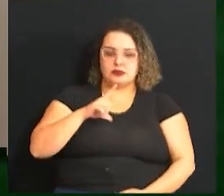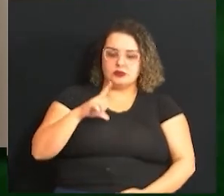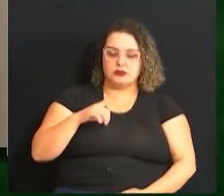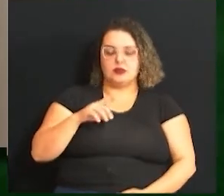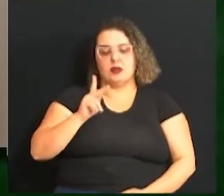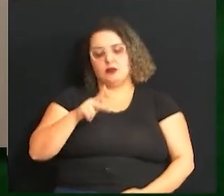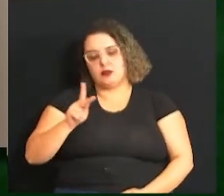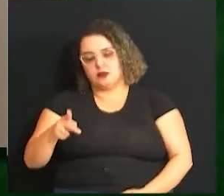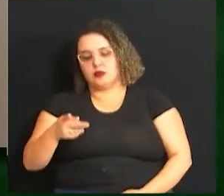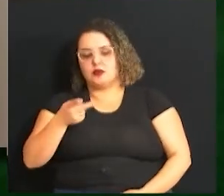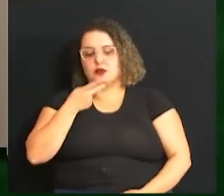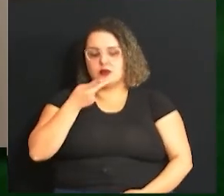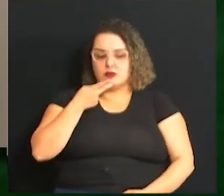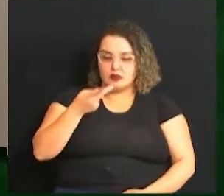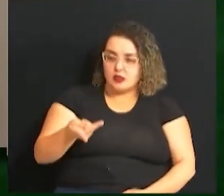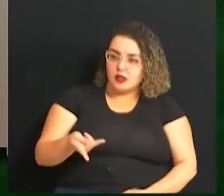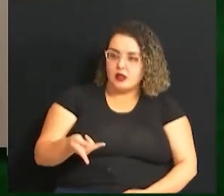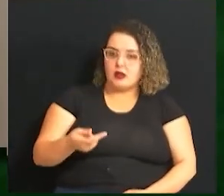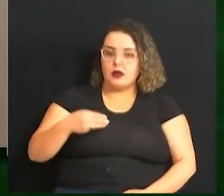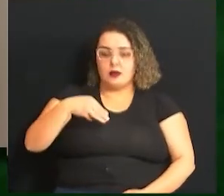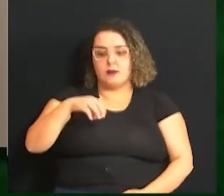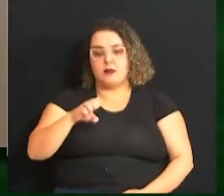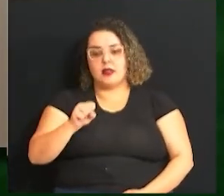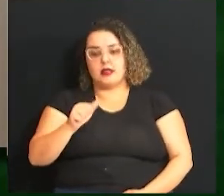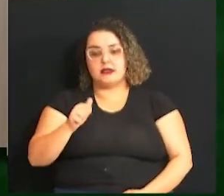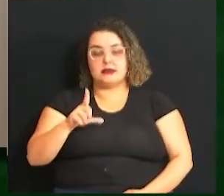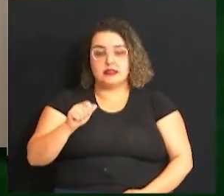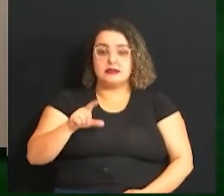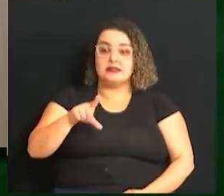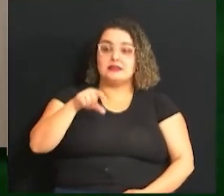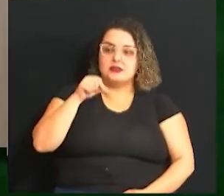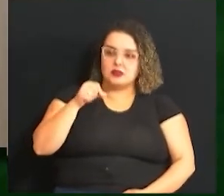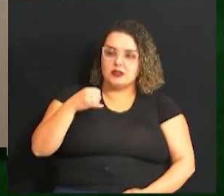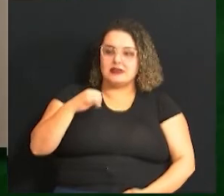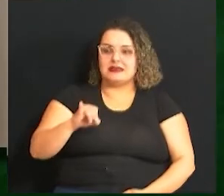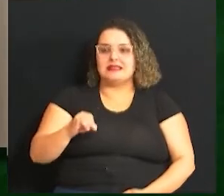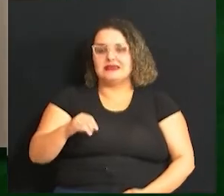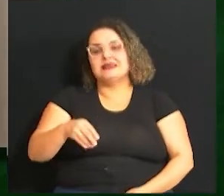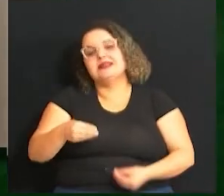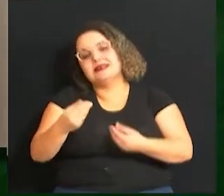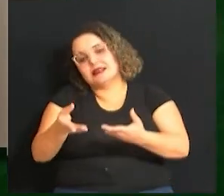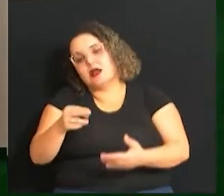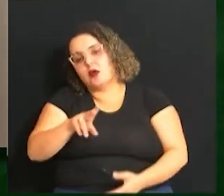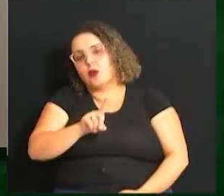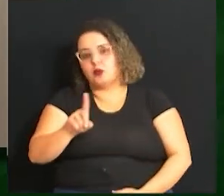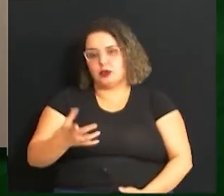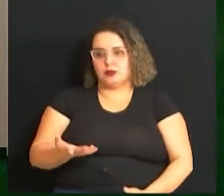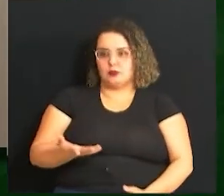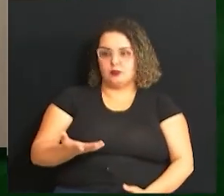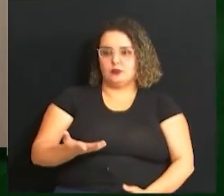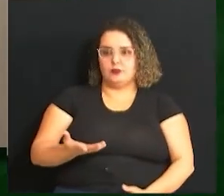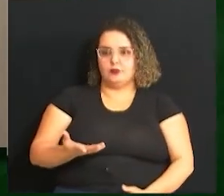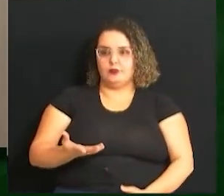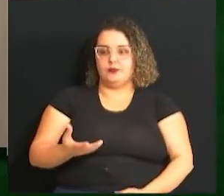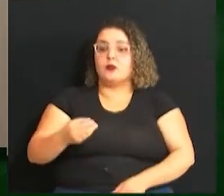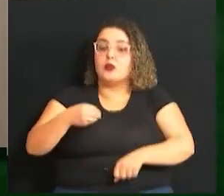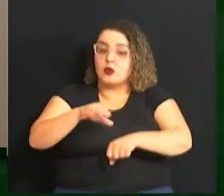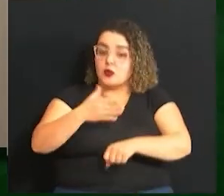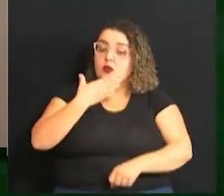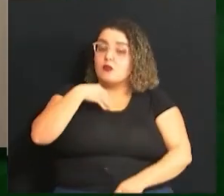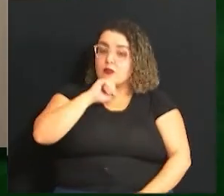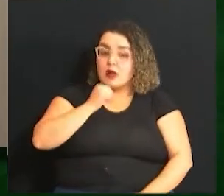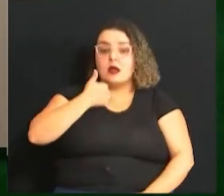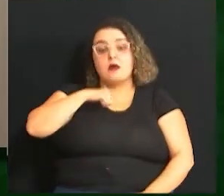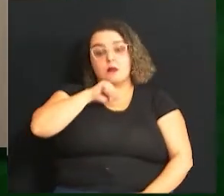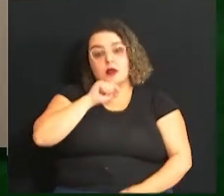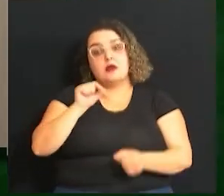Tem alguns educadores que falam, mesada você escolhe se vai dar ou não. Eu, como indicação, se eu puder indicar, eu indico que os